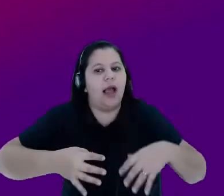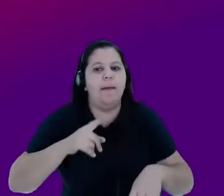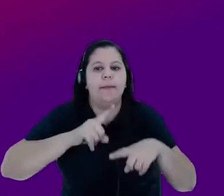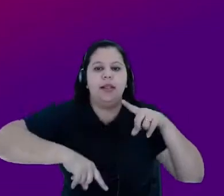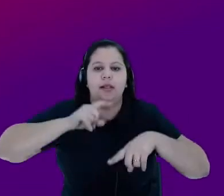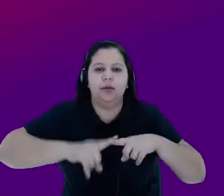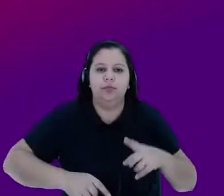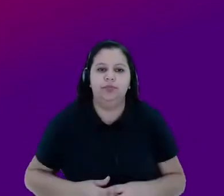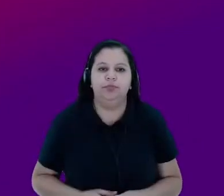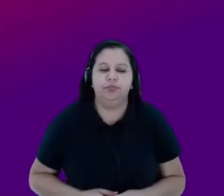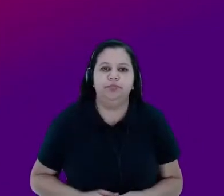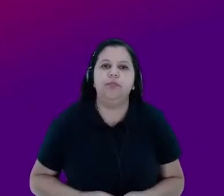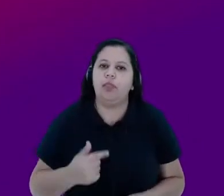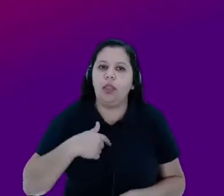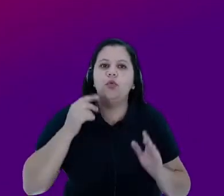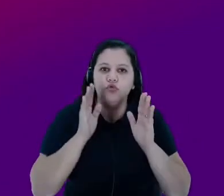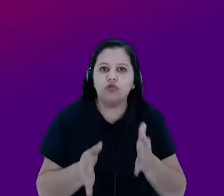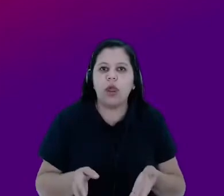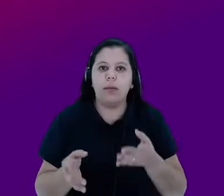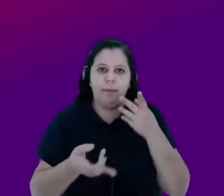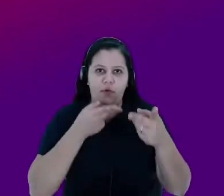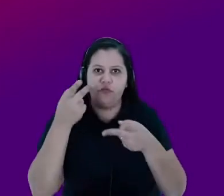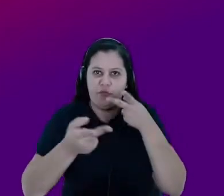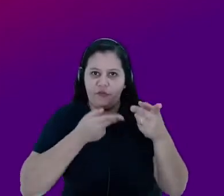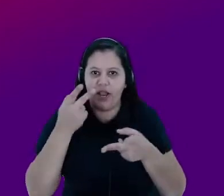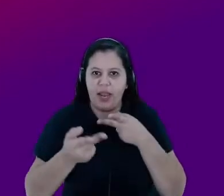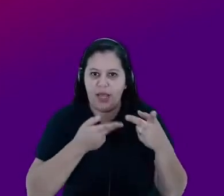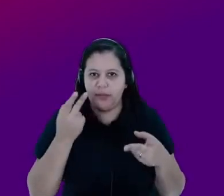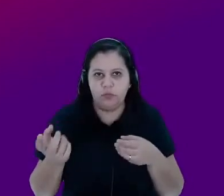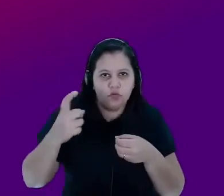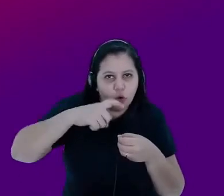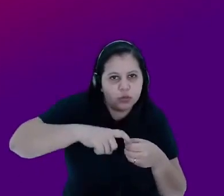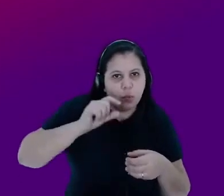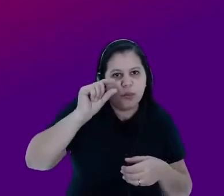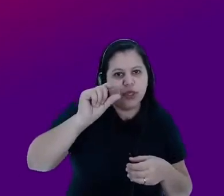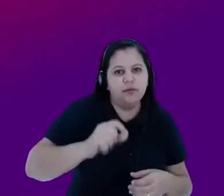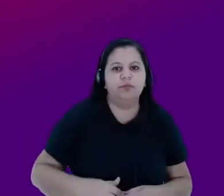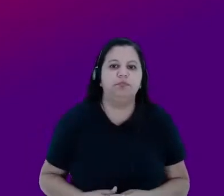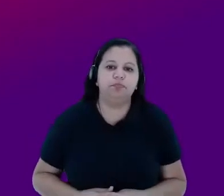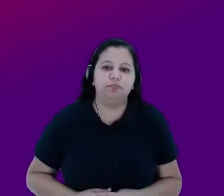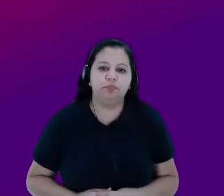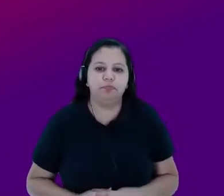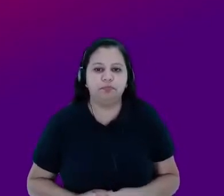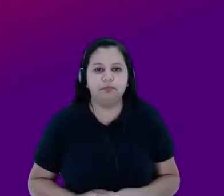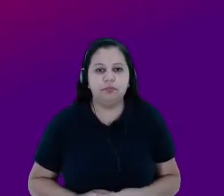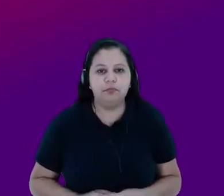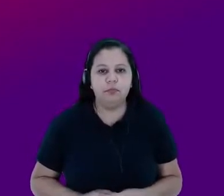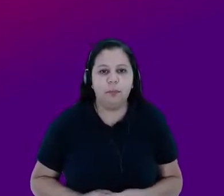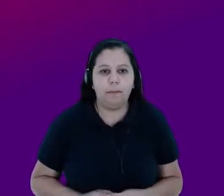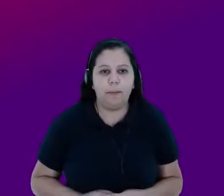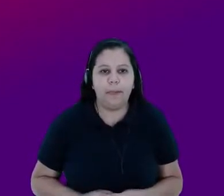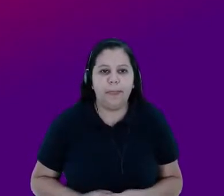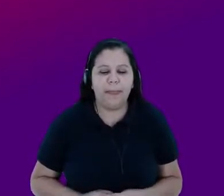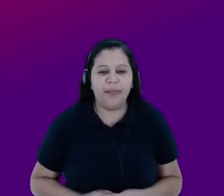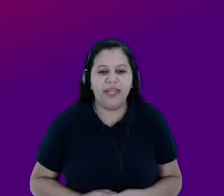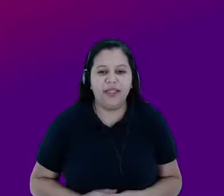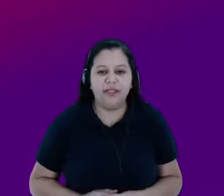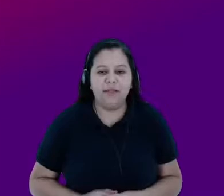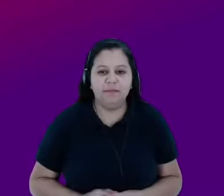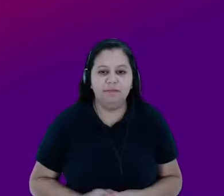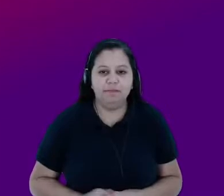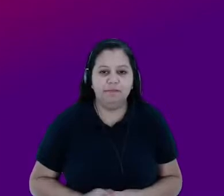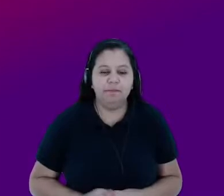O primeiro deles foi que eu já falei aqui, então deixa eu só voltar um pouquinho, a gente está um pouco antes.